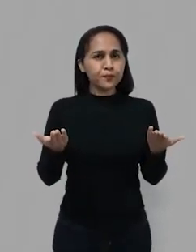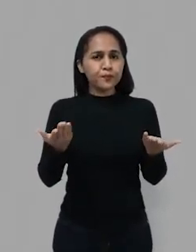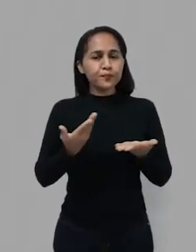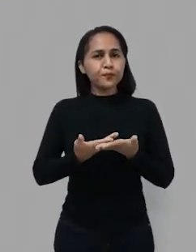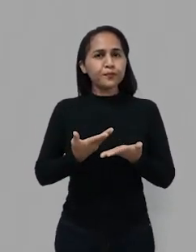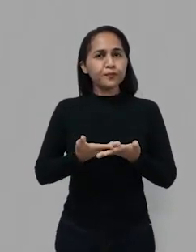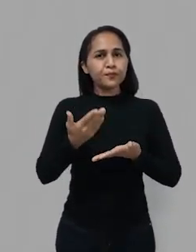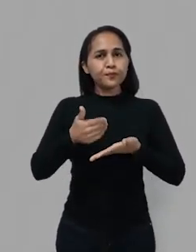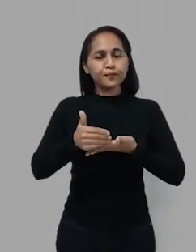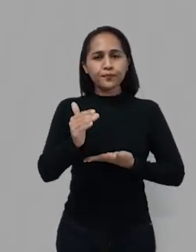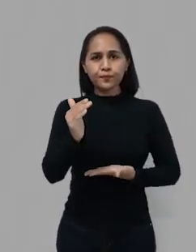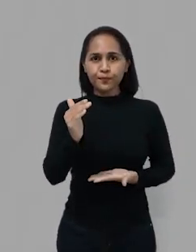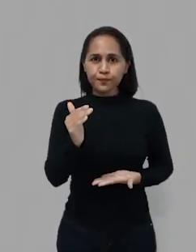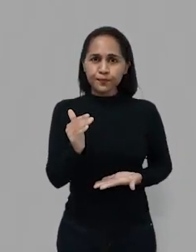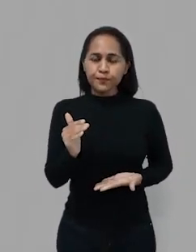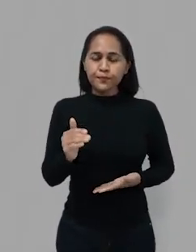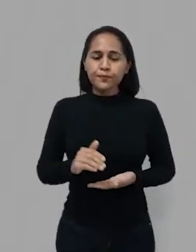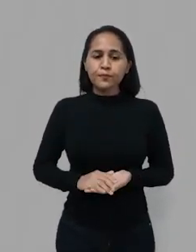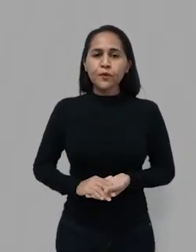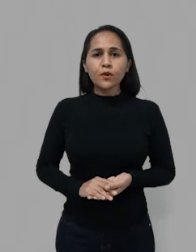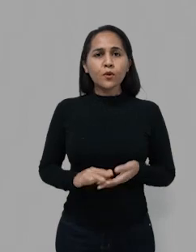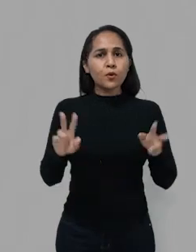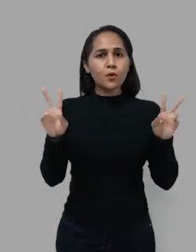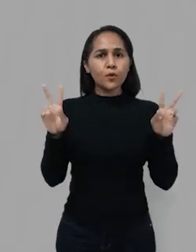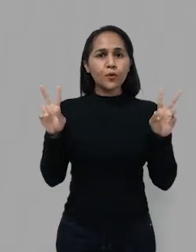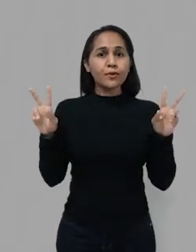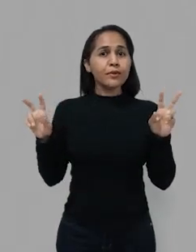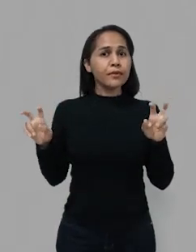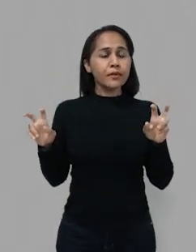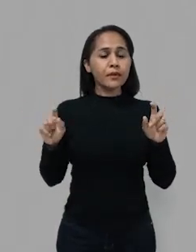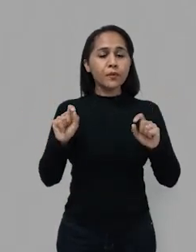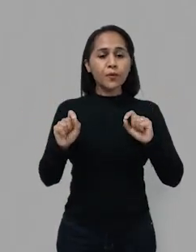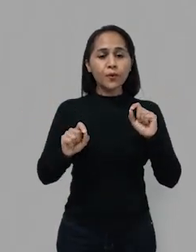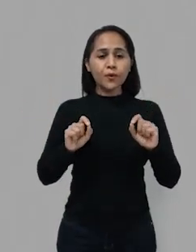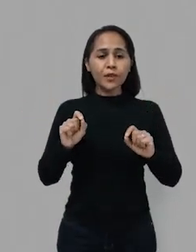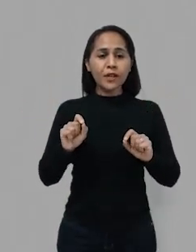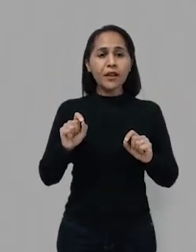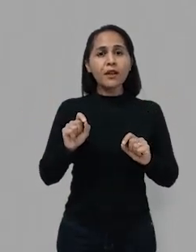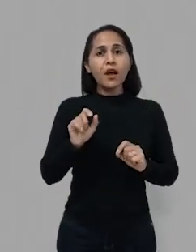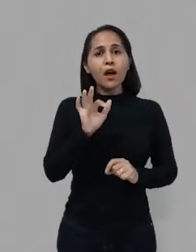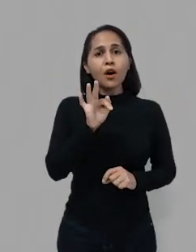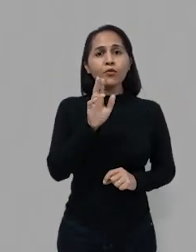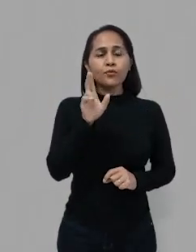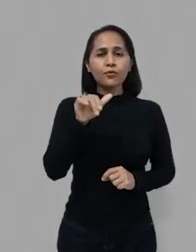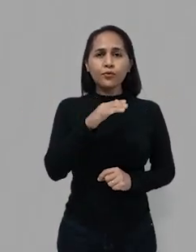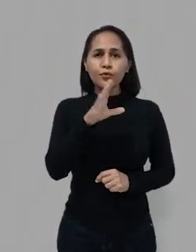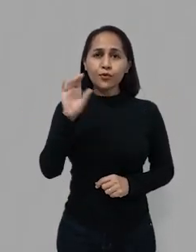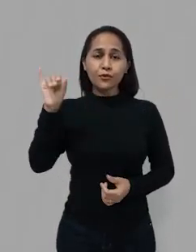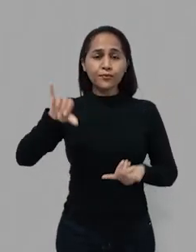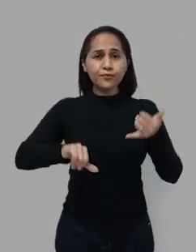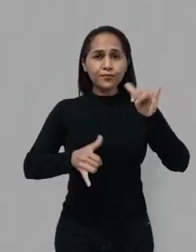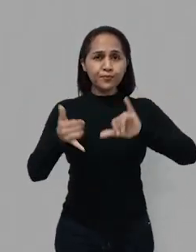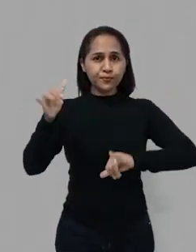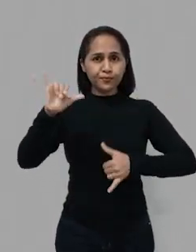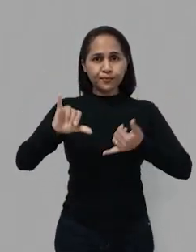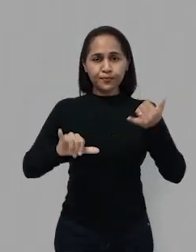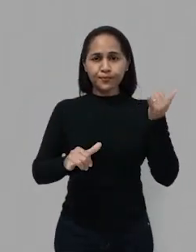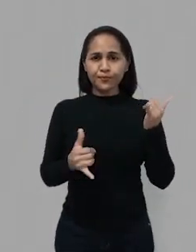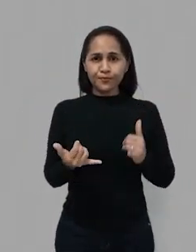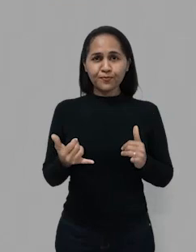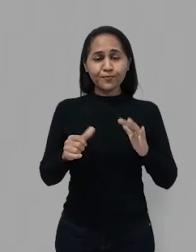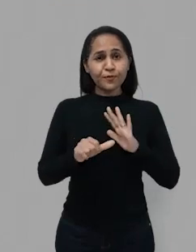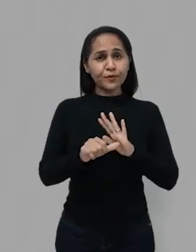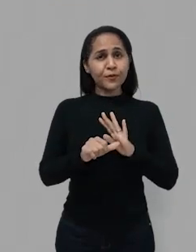vamos iniciar o conteúdo chamado de funções químicas. Funções químicas faz parte